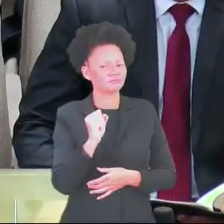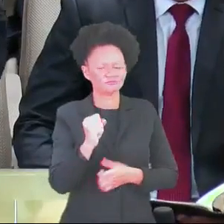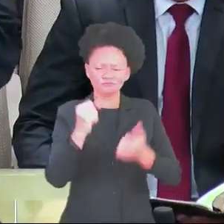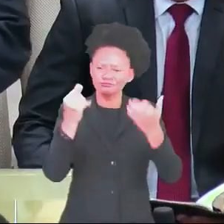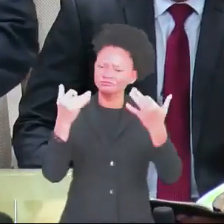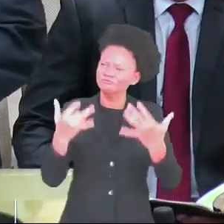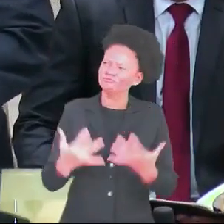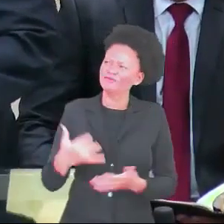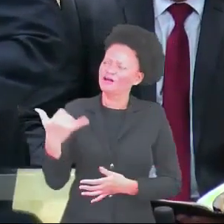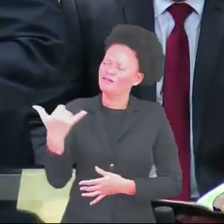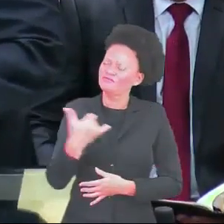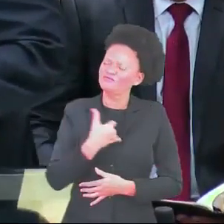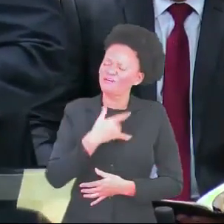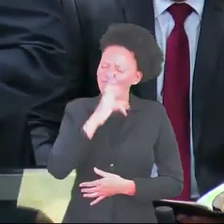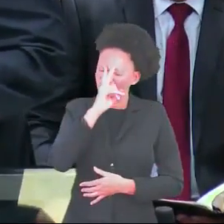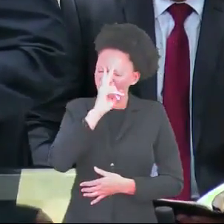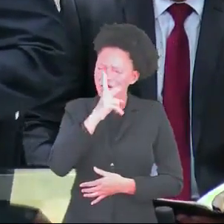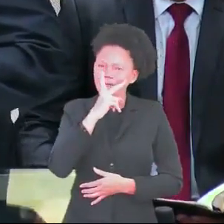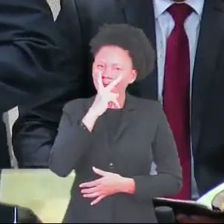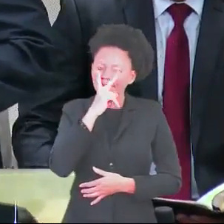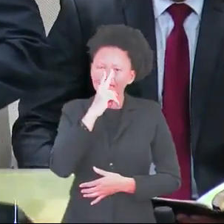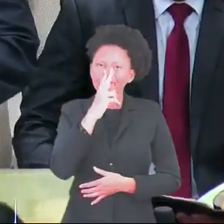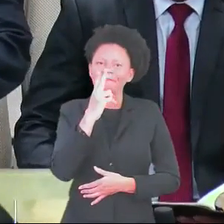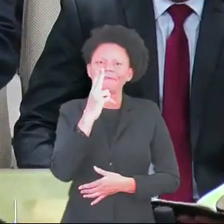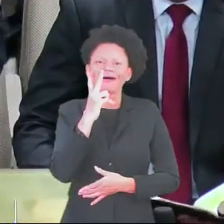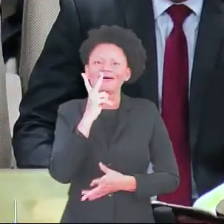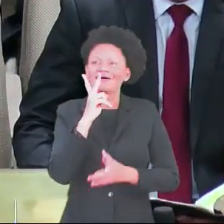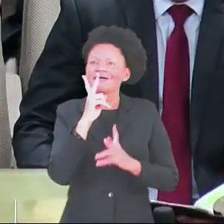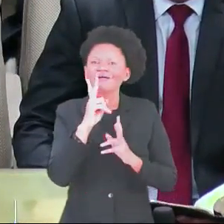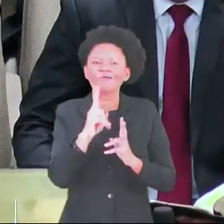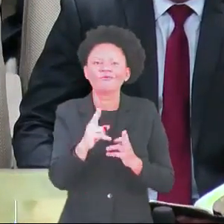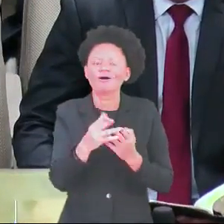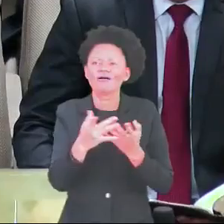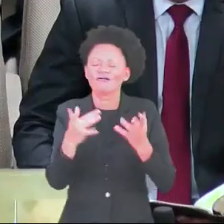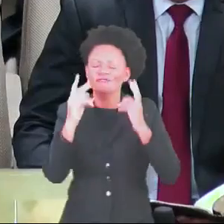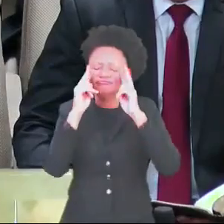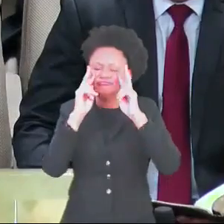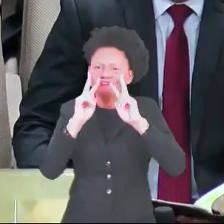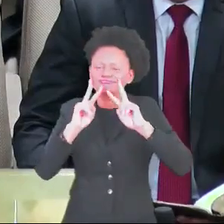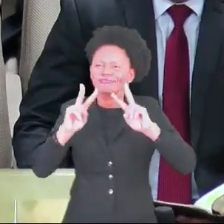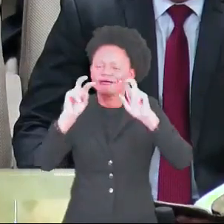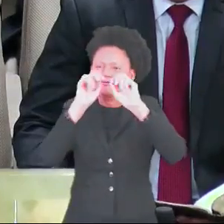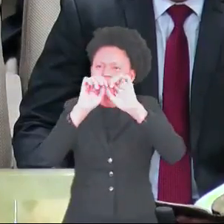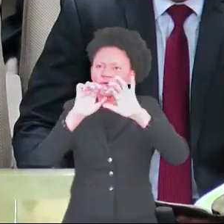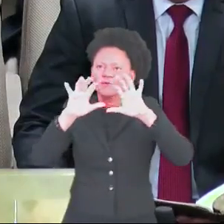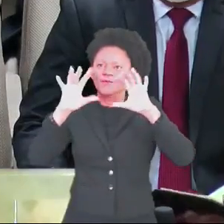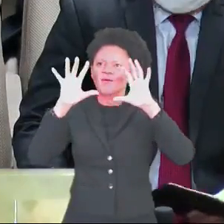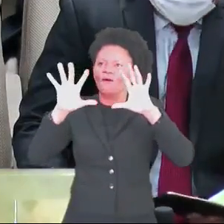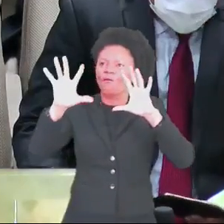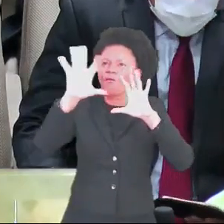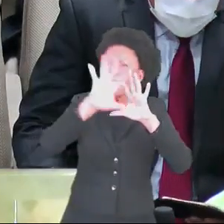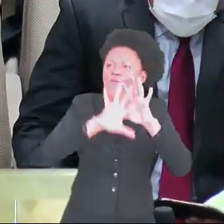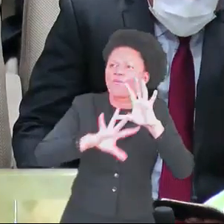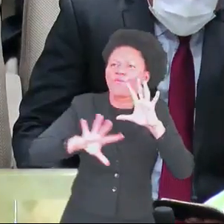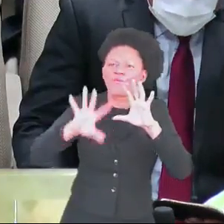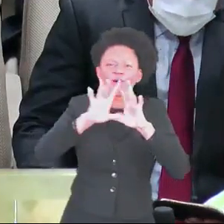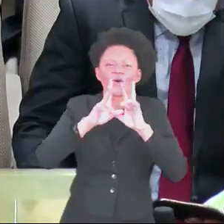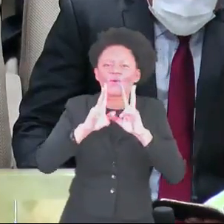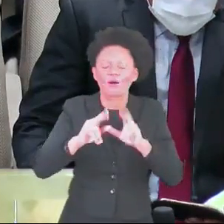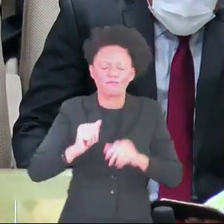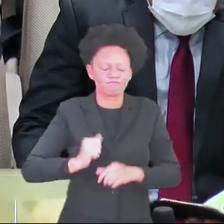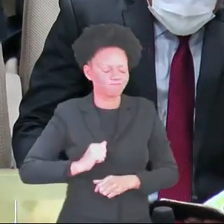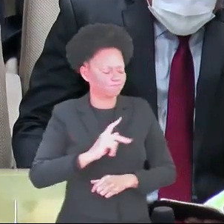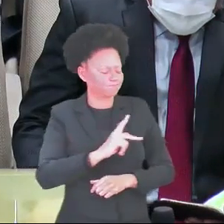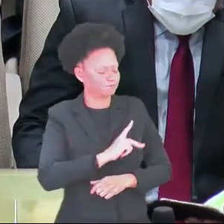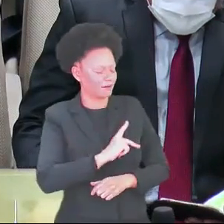fala comigo muito forte, porque parece-me que estou vendo como se o apóstolo Paulo